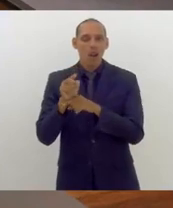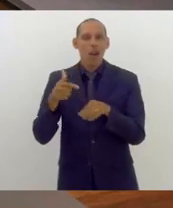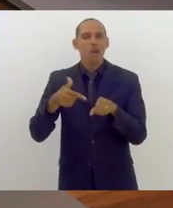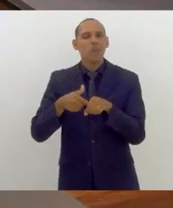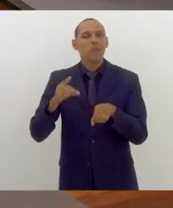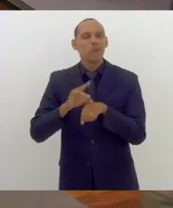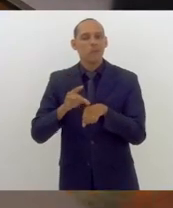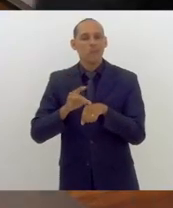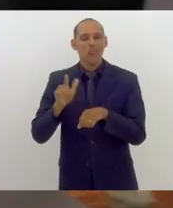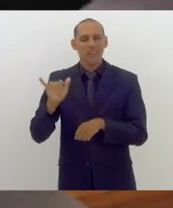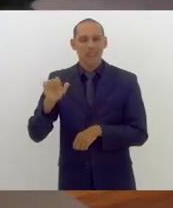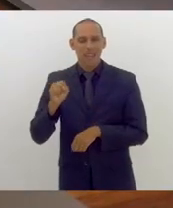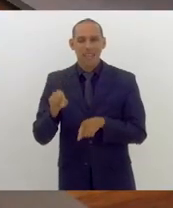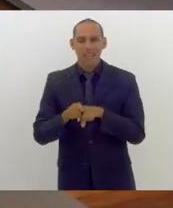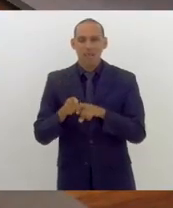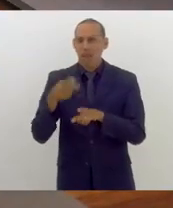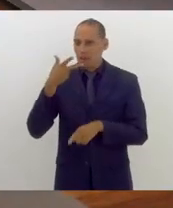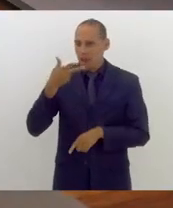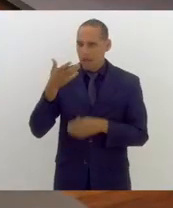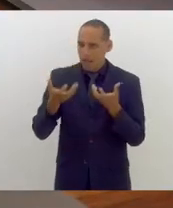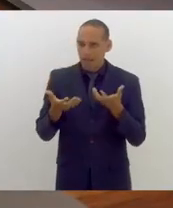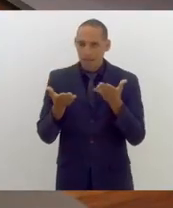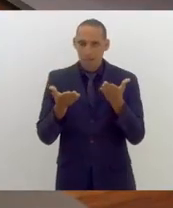ele vai querer fazer uso da palavra